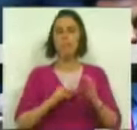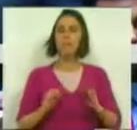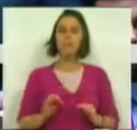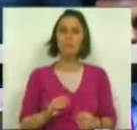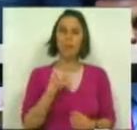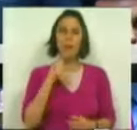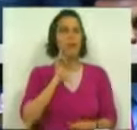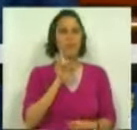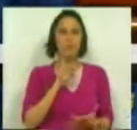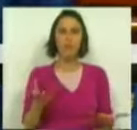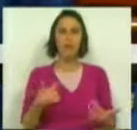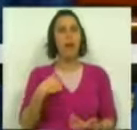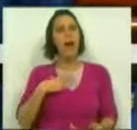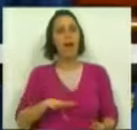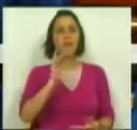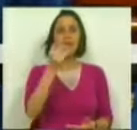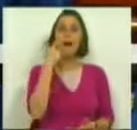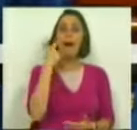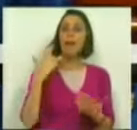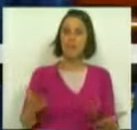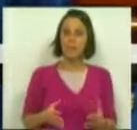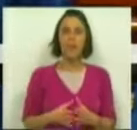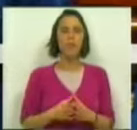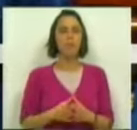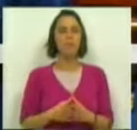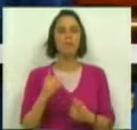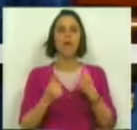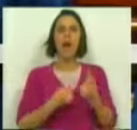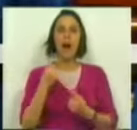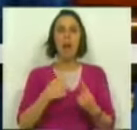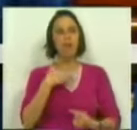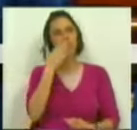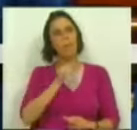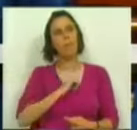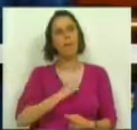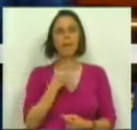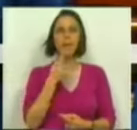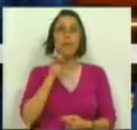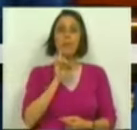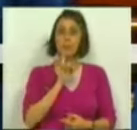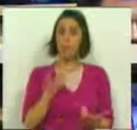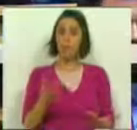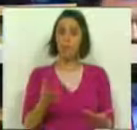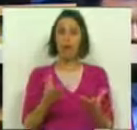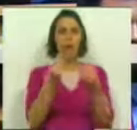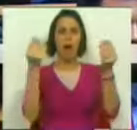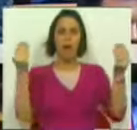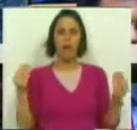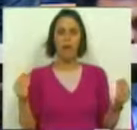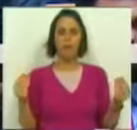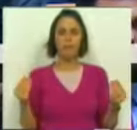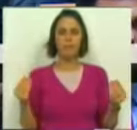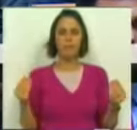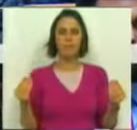facto, muito importante. E eu queria aqui chamar a atenção para algo que nos parece muito importante. É que, muitas